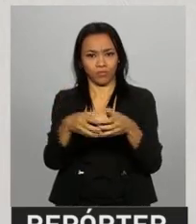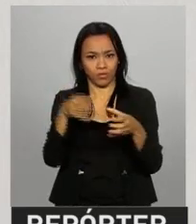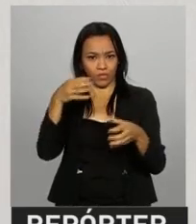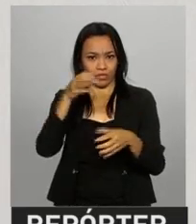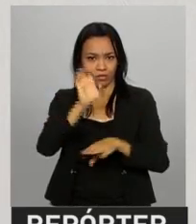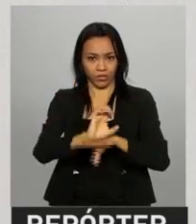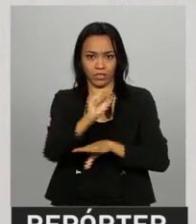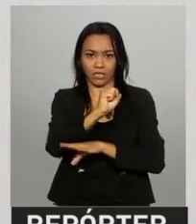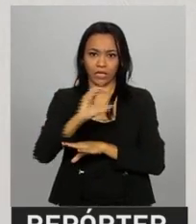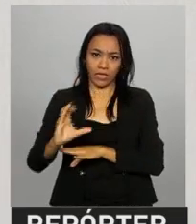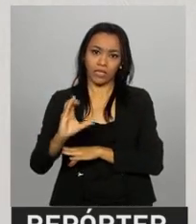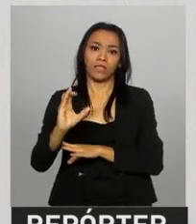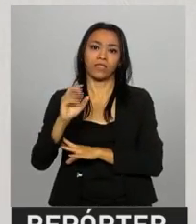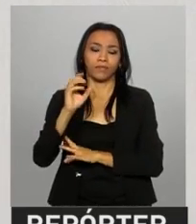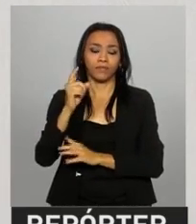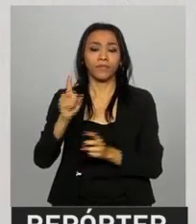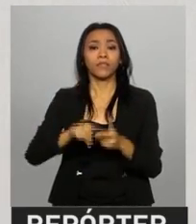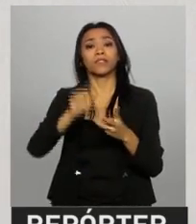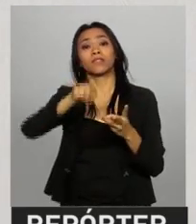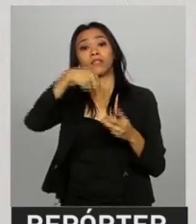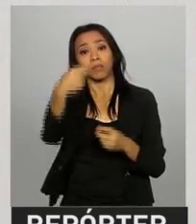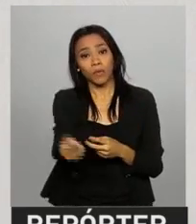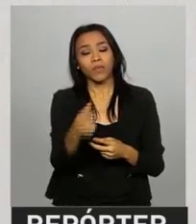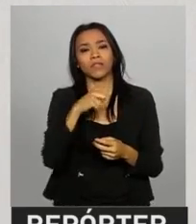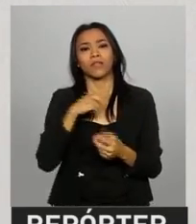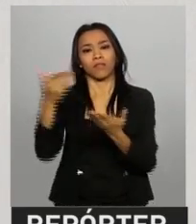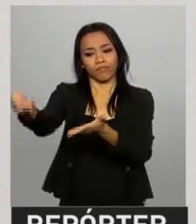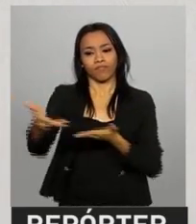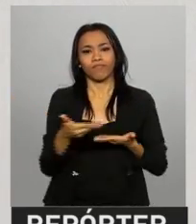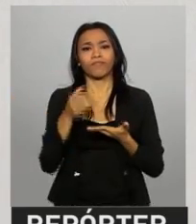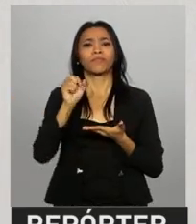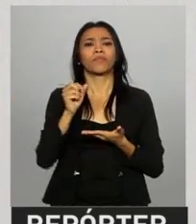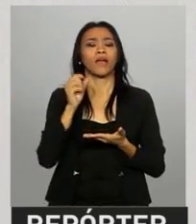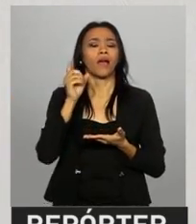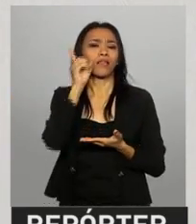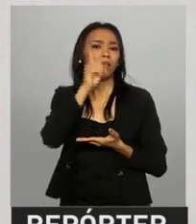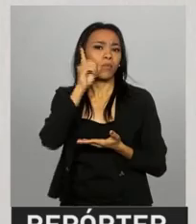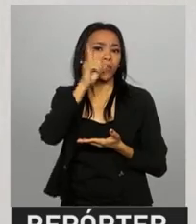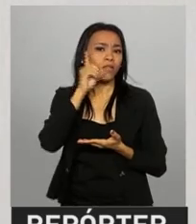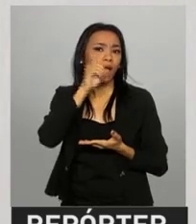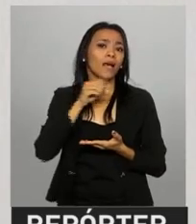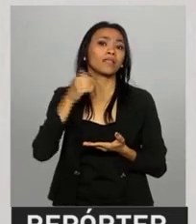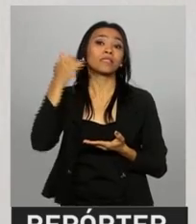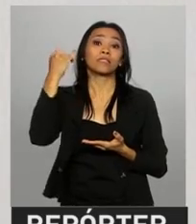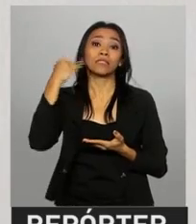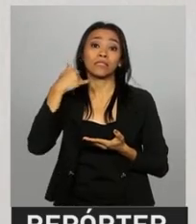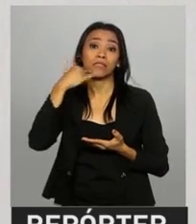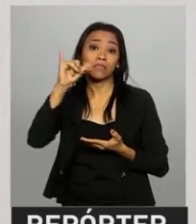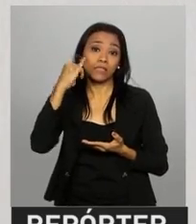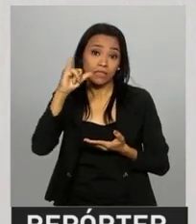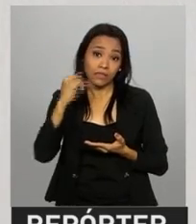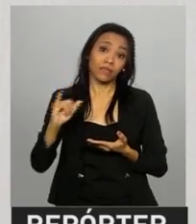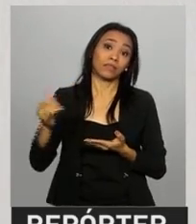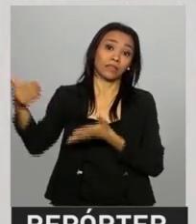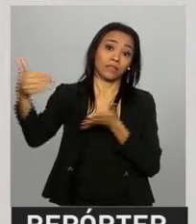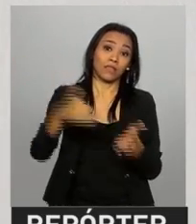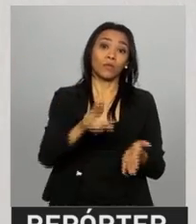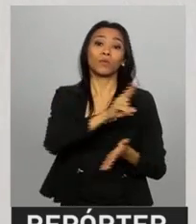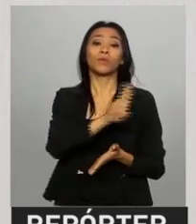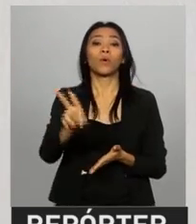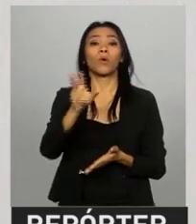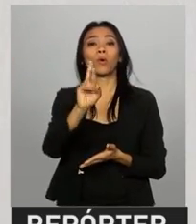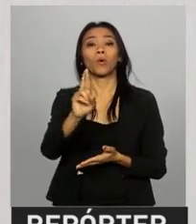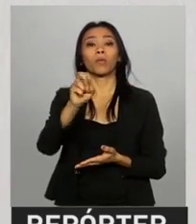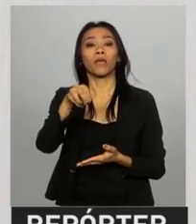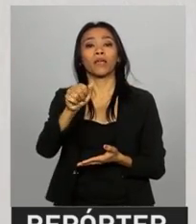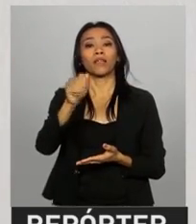às 17h, Daniele, o presidente em exercício recebe a deputada do parlamento italiano, Renata Bueno, juntamente com